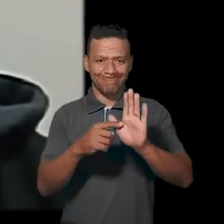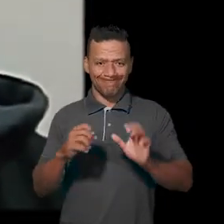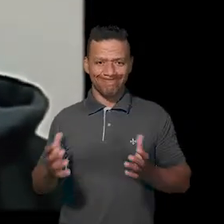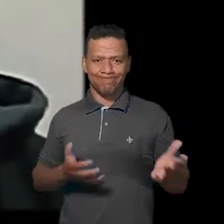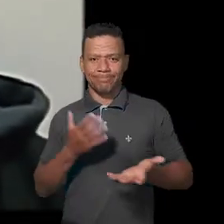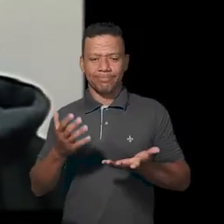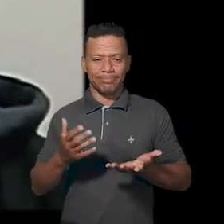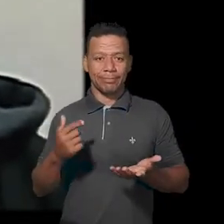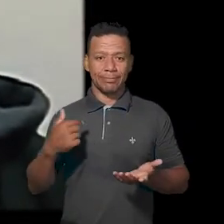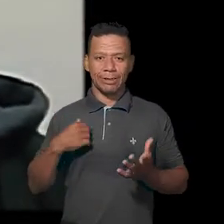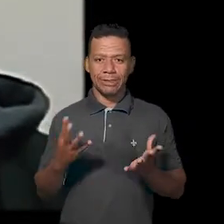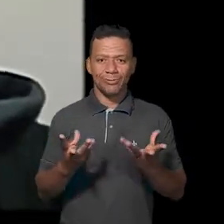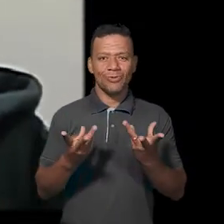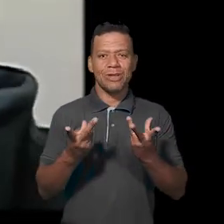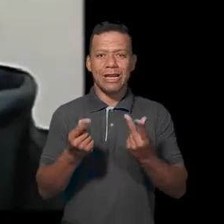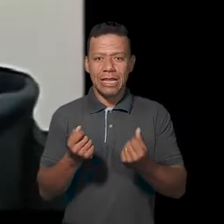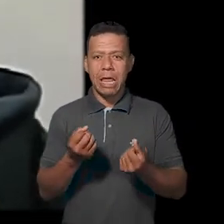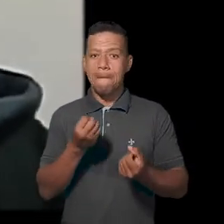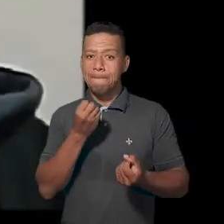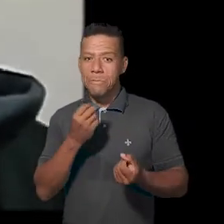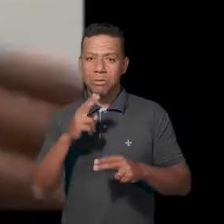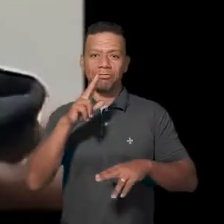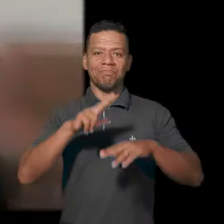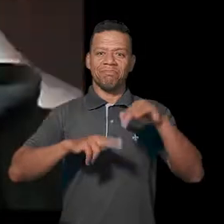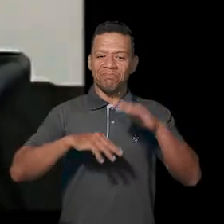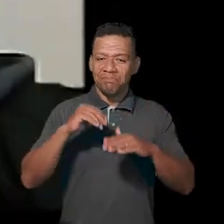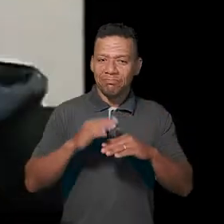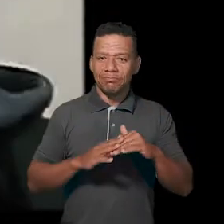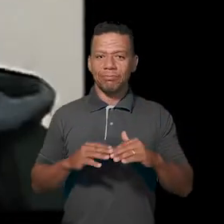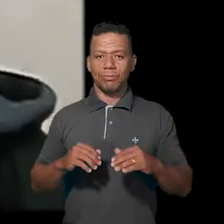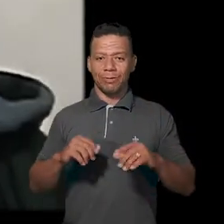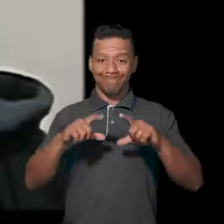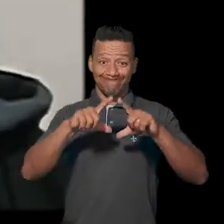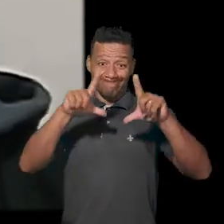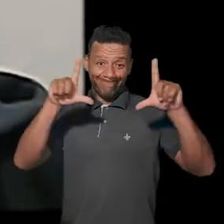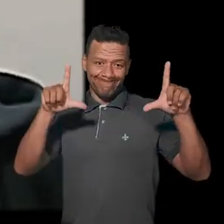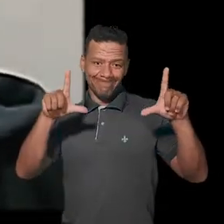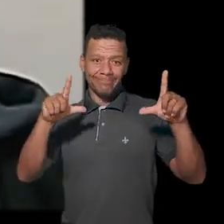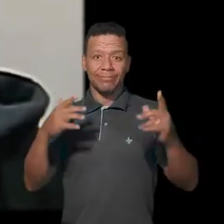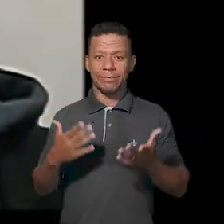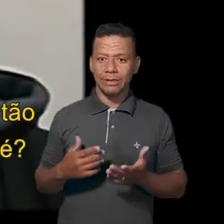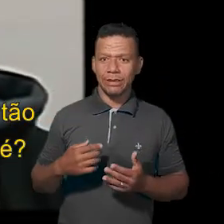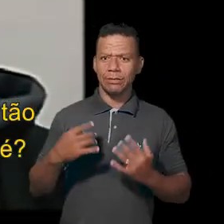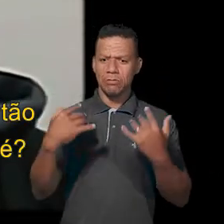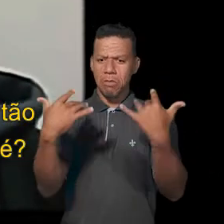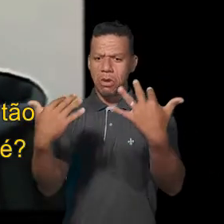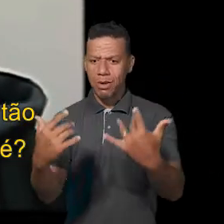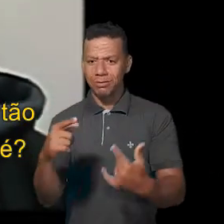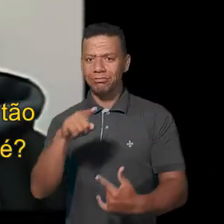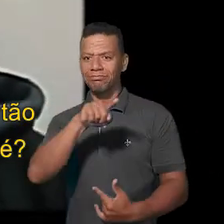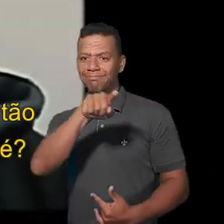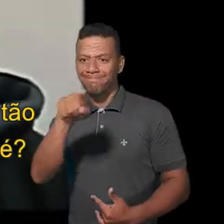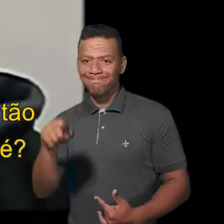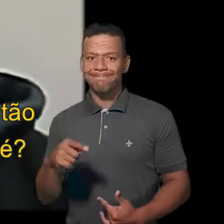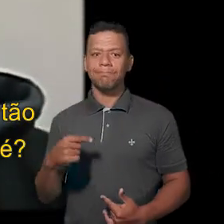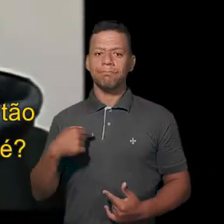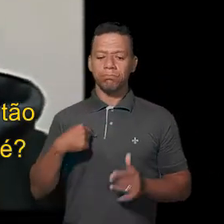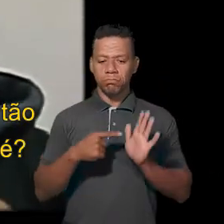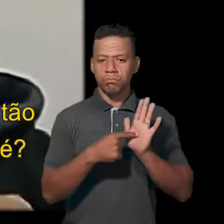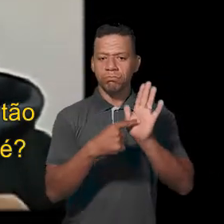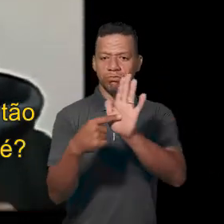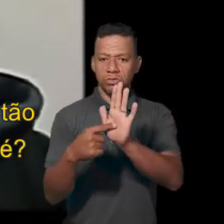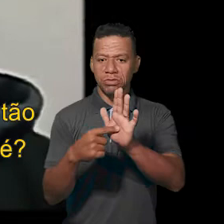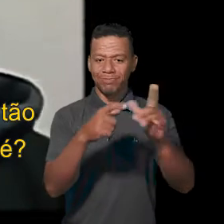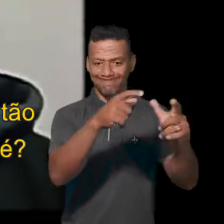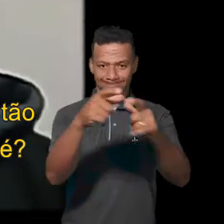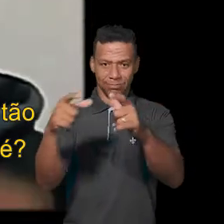de qualidade, né? Nos equipamentos, no visual, né? Que a gente apresenta, e a gente consegue levar para os lugares